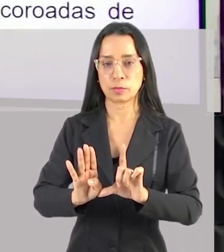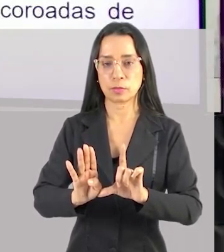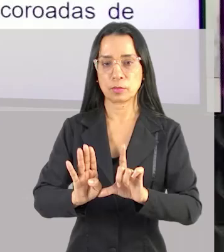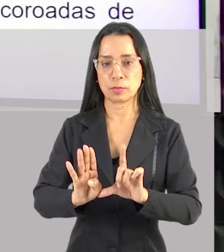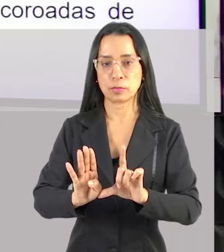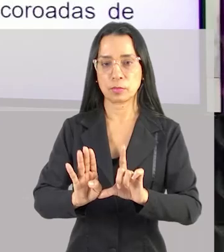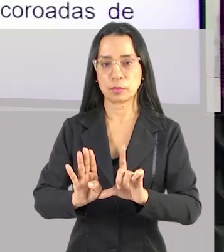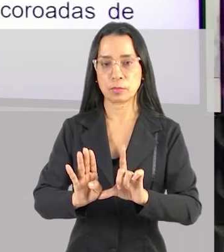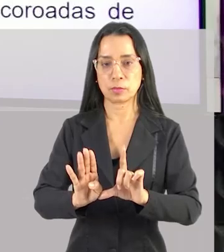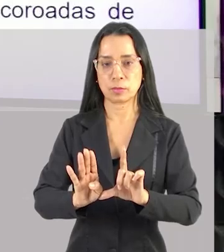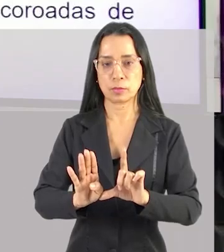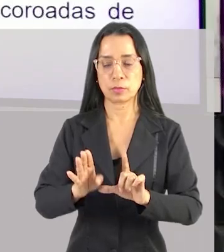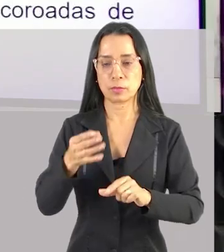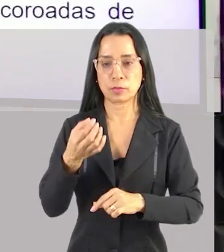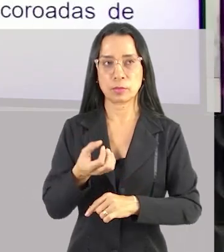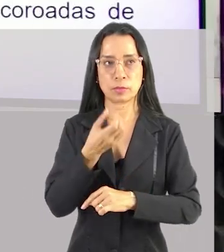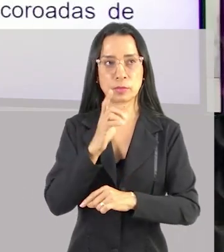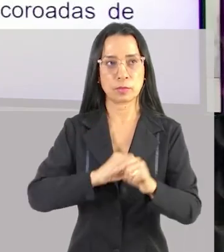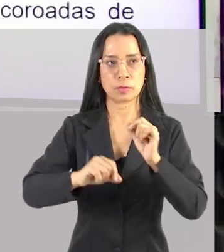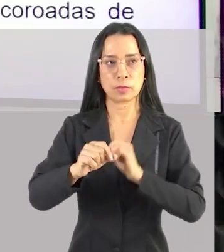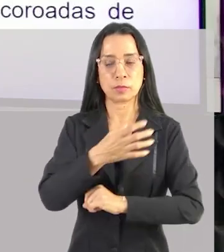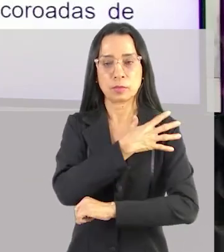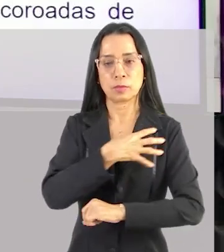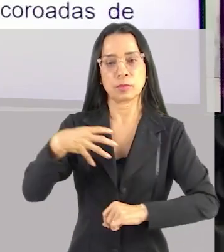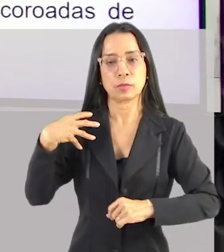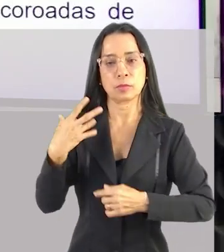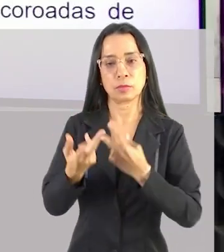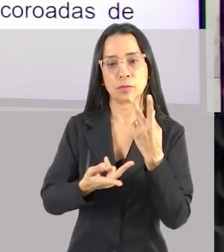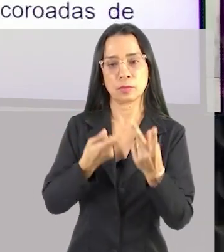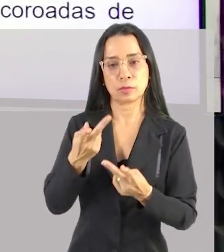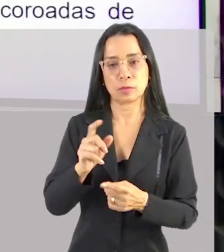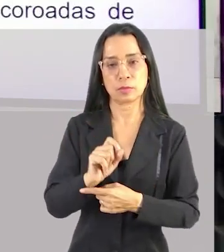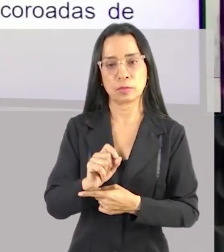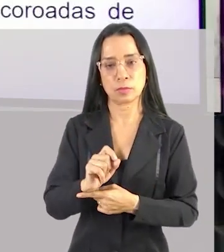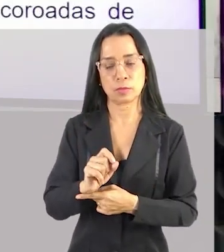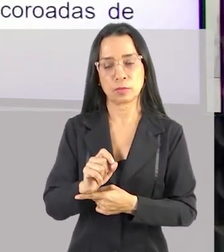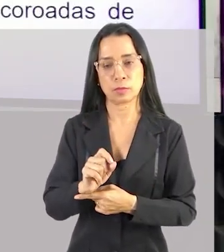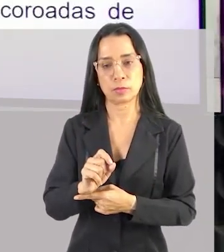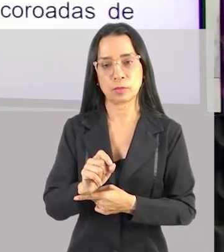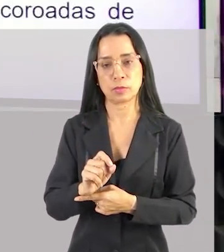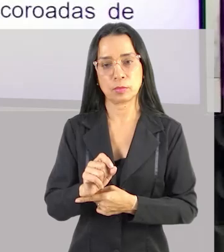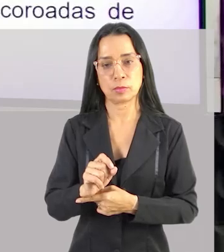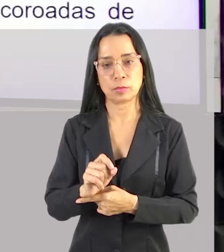propósitos privados. Pois bem, o que o Aristóteles está dizendo, o que o Aristóteles...